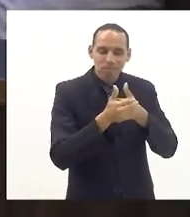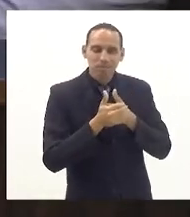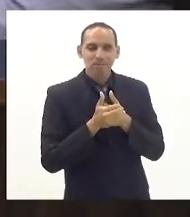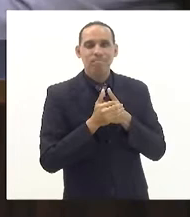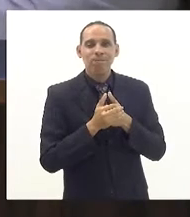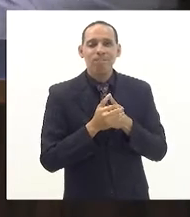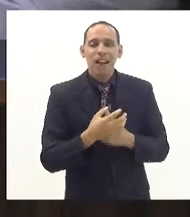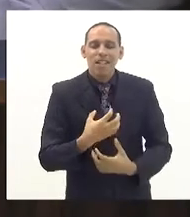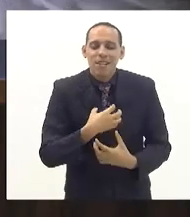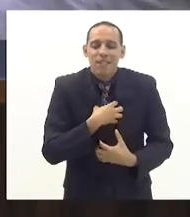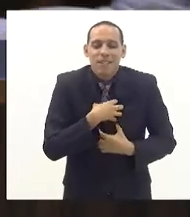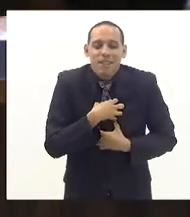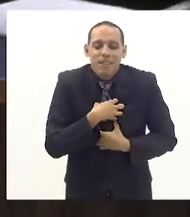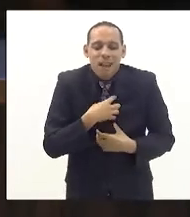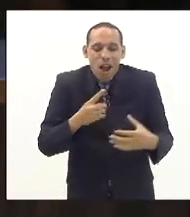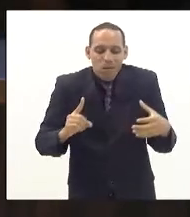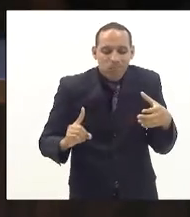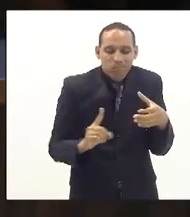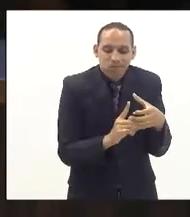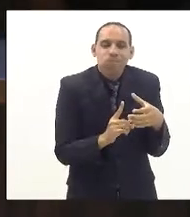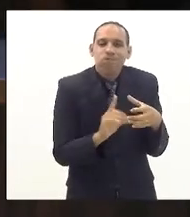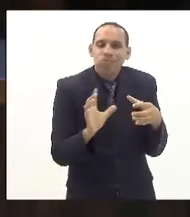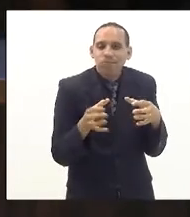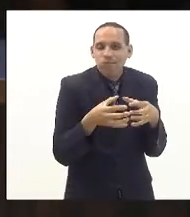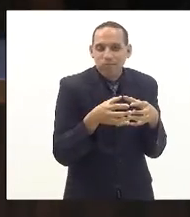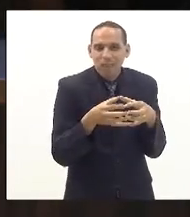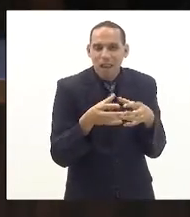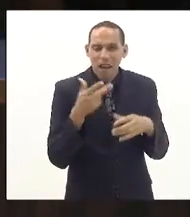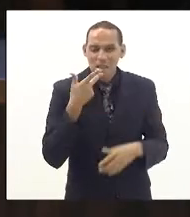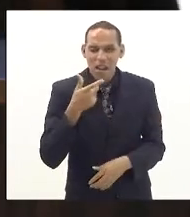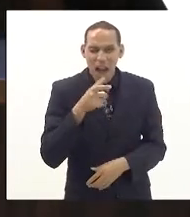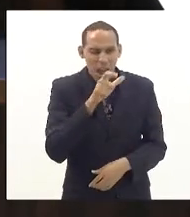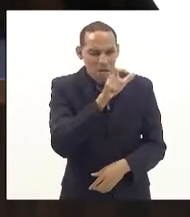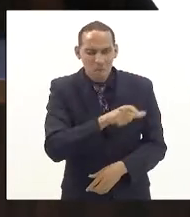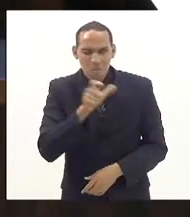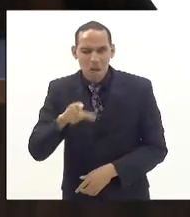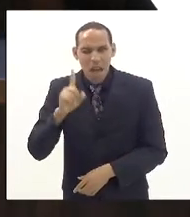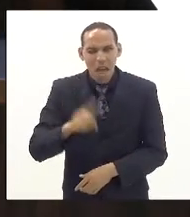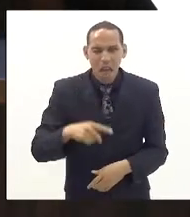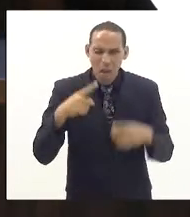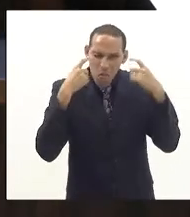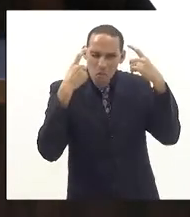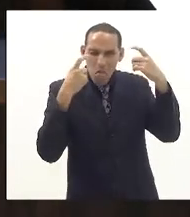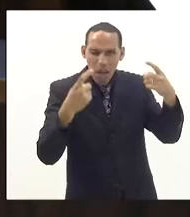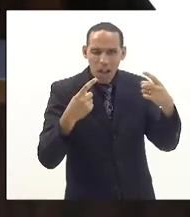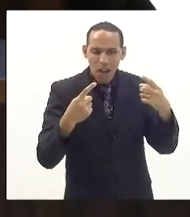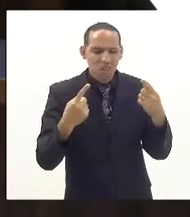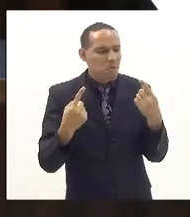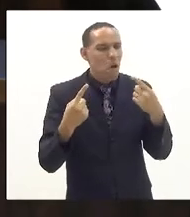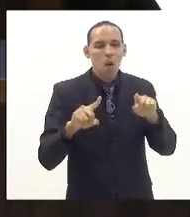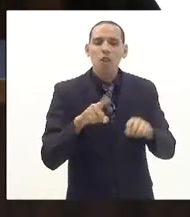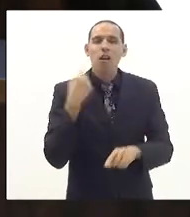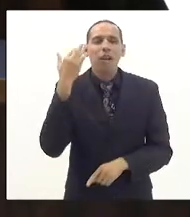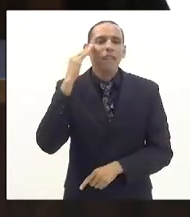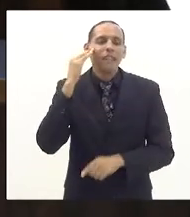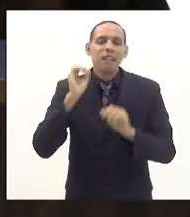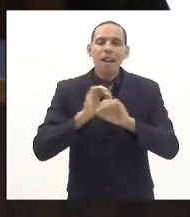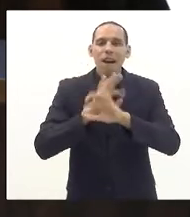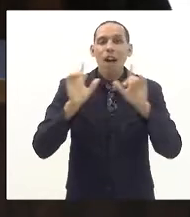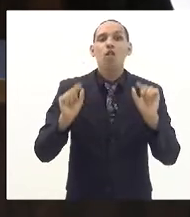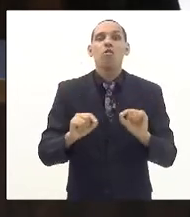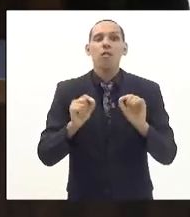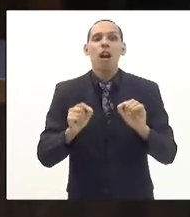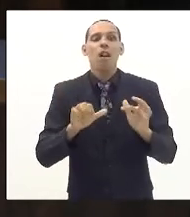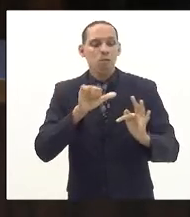parte de um grupo. Taxar essa forma de violenta atenta contra a nossa forma de entender esse grande